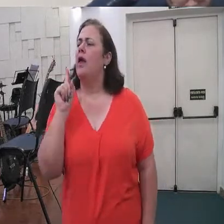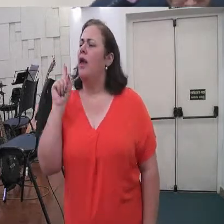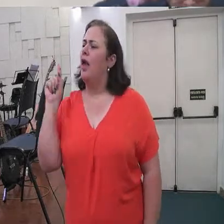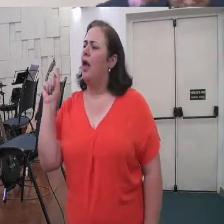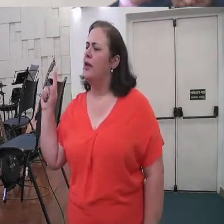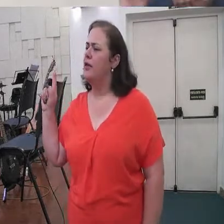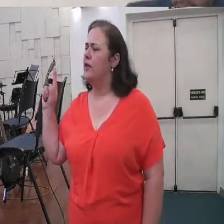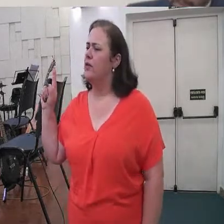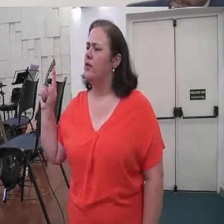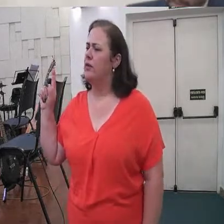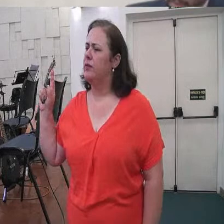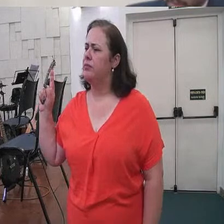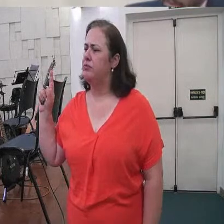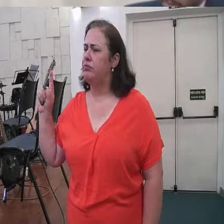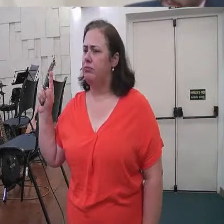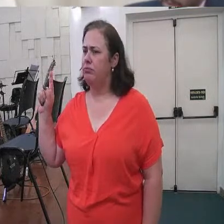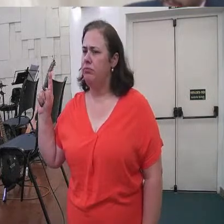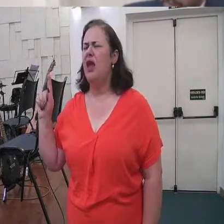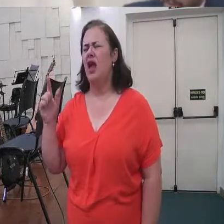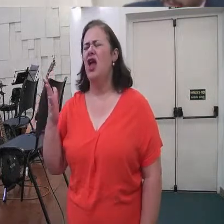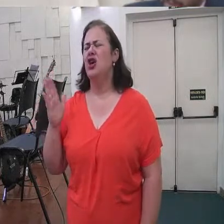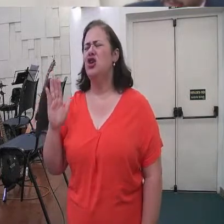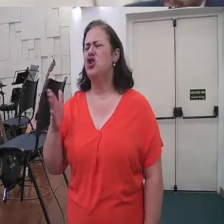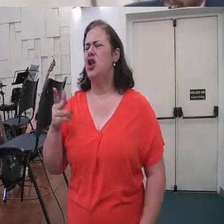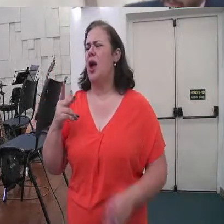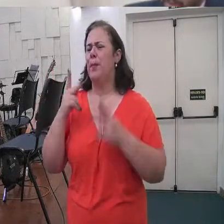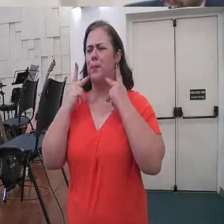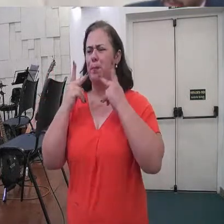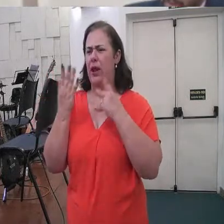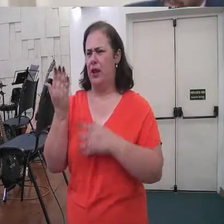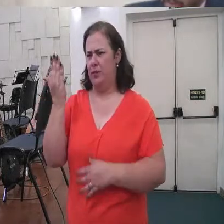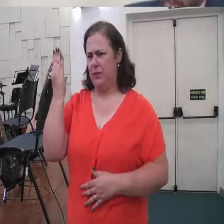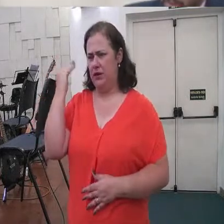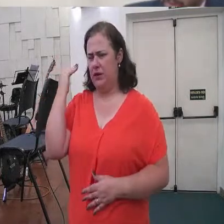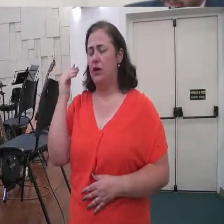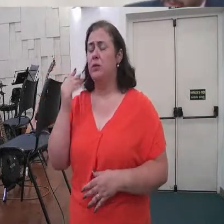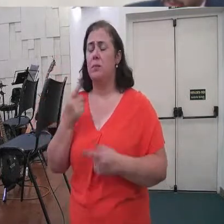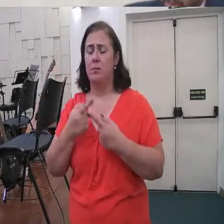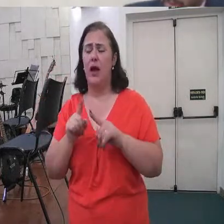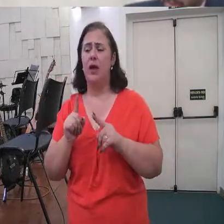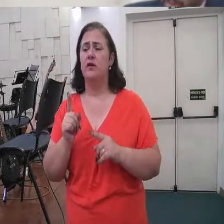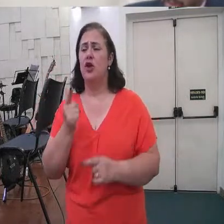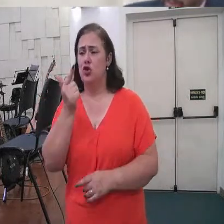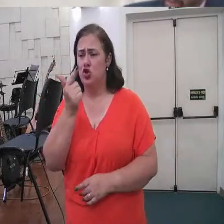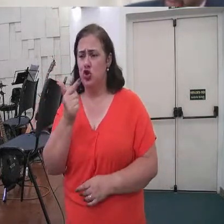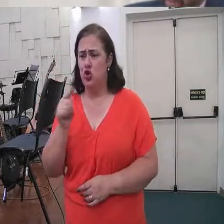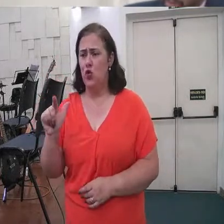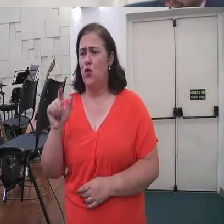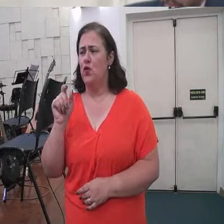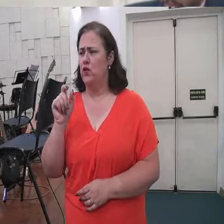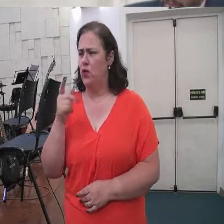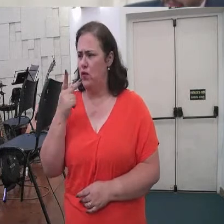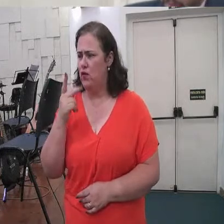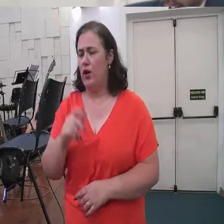E o Senhor está trazendo isso novamente para nós. É aquela fé que permanece em Deus,